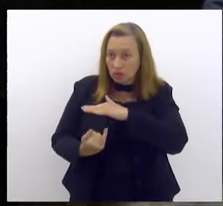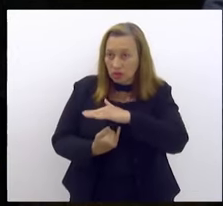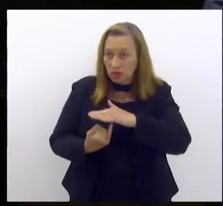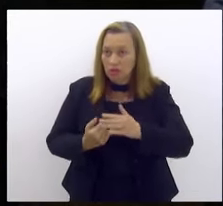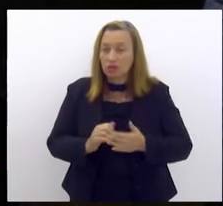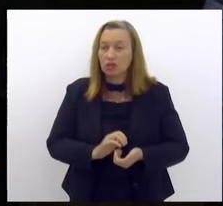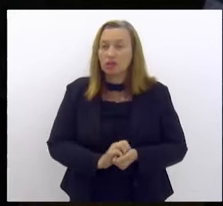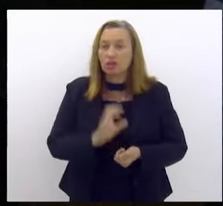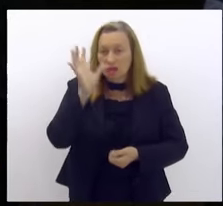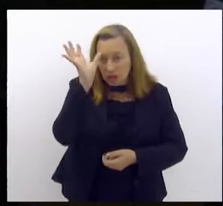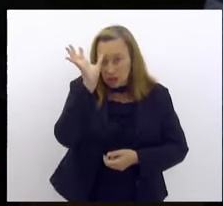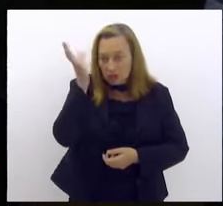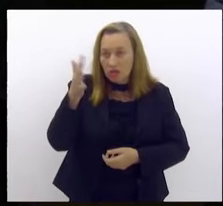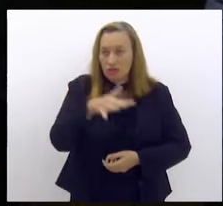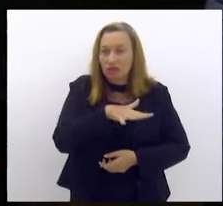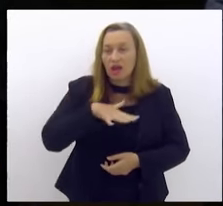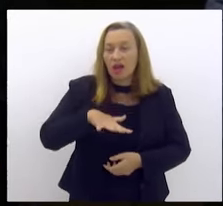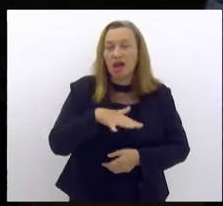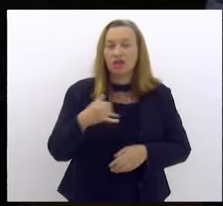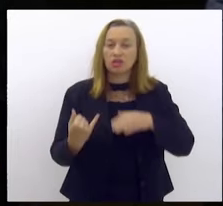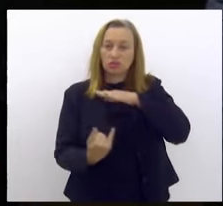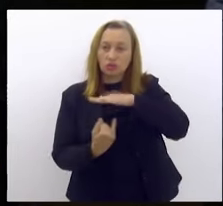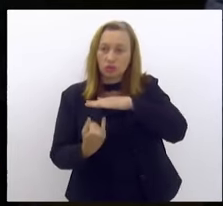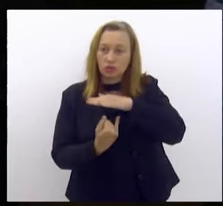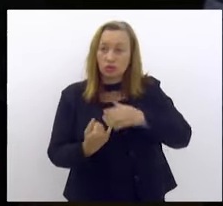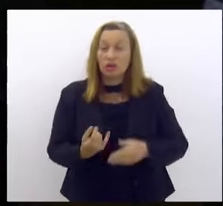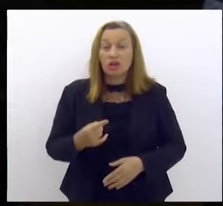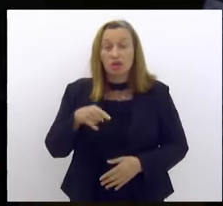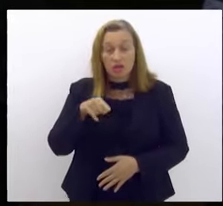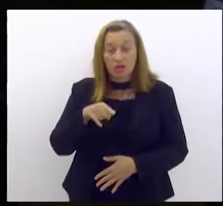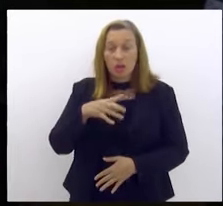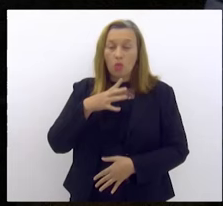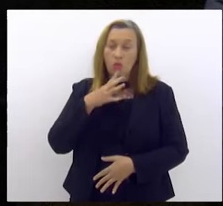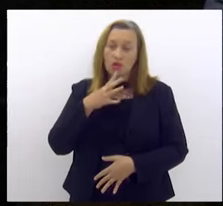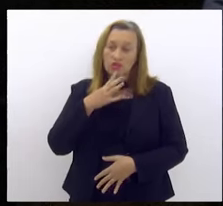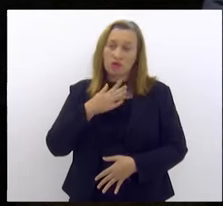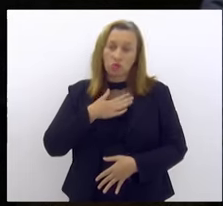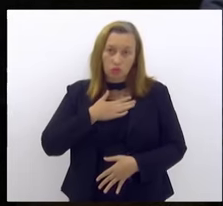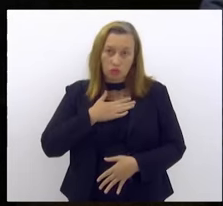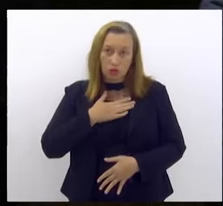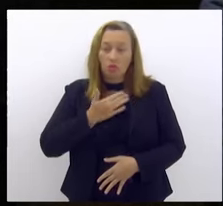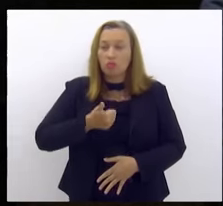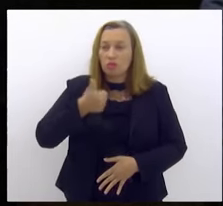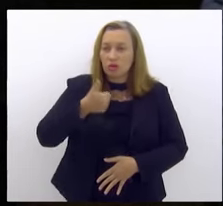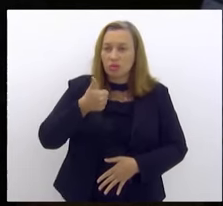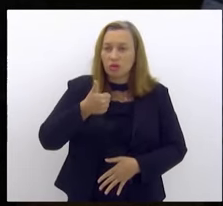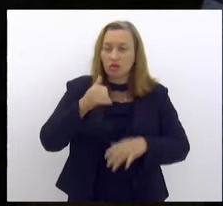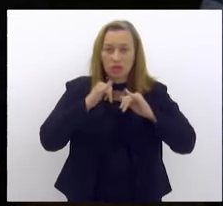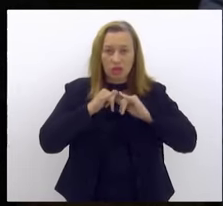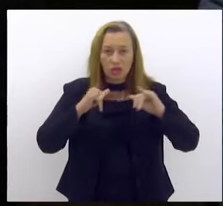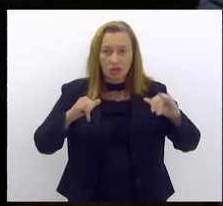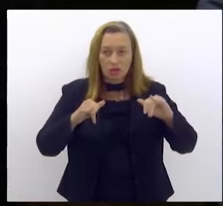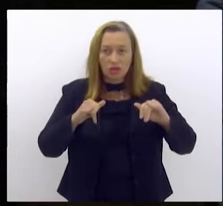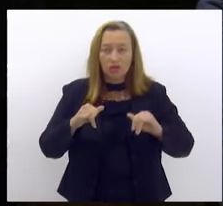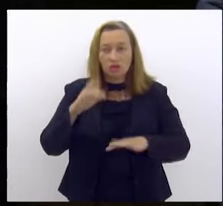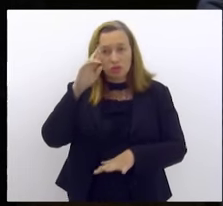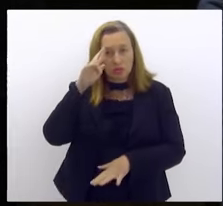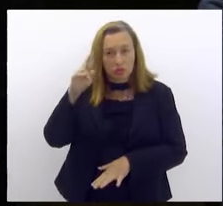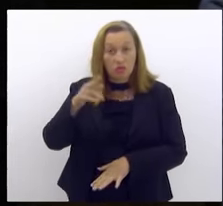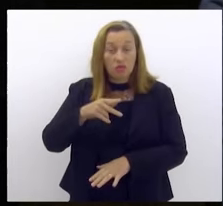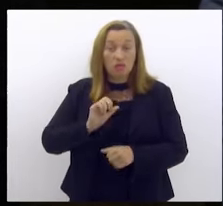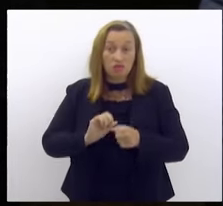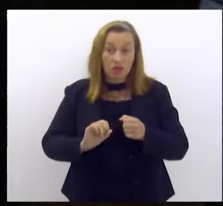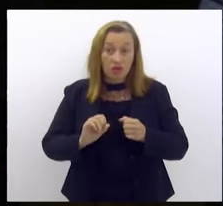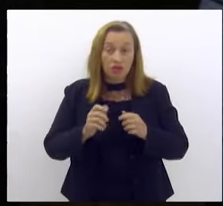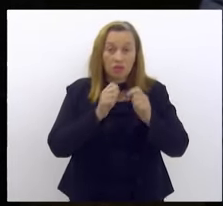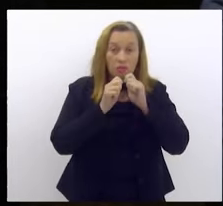se resolvem no campo institucional. E aqui fica o meu reconhecimento, em primeiro lugar, a declaração que Vossa Excelência teve para a